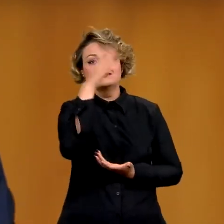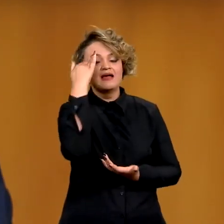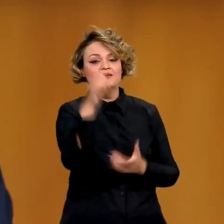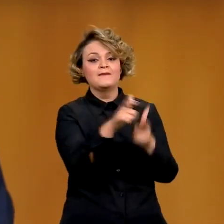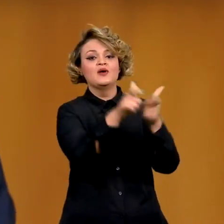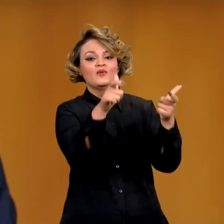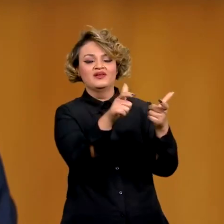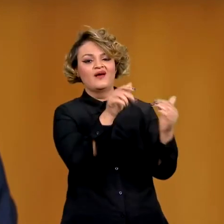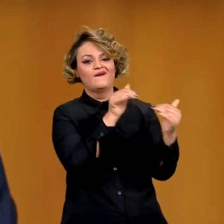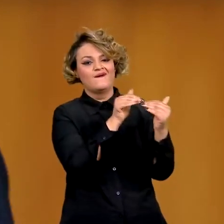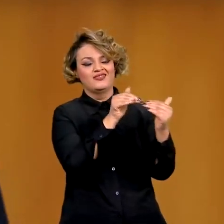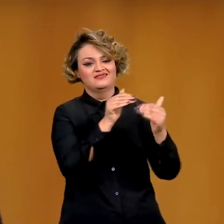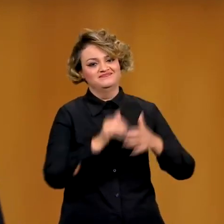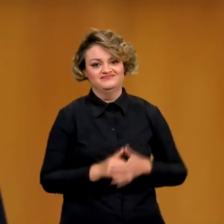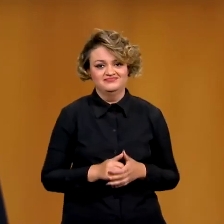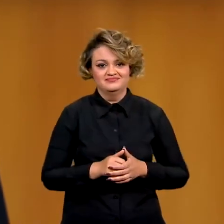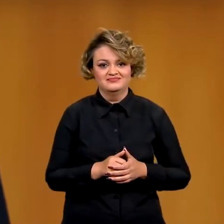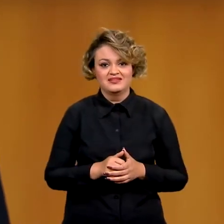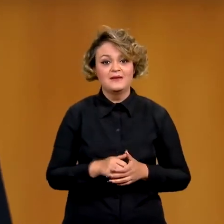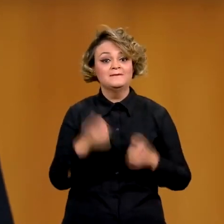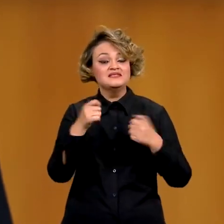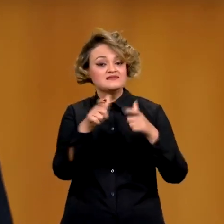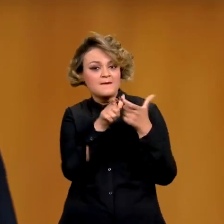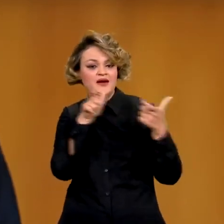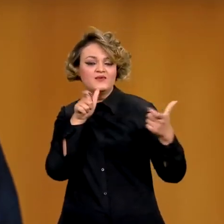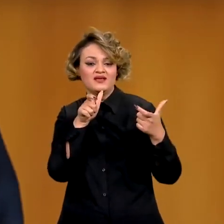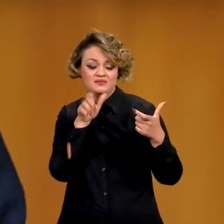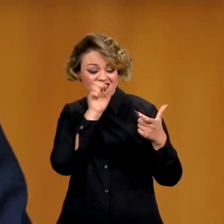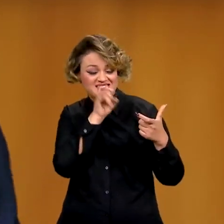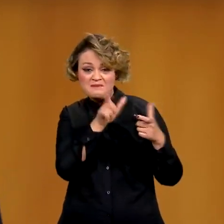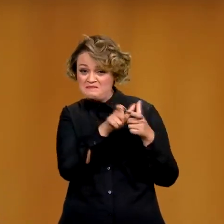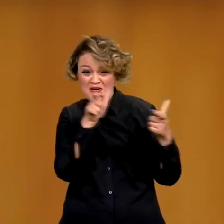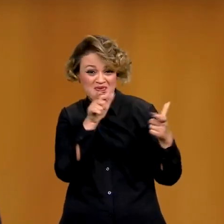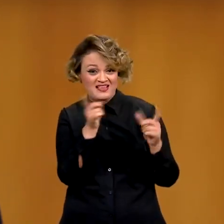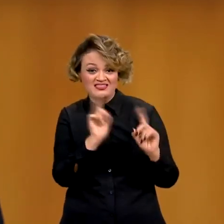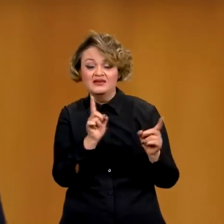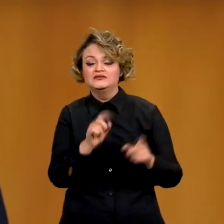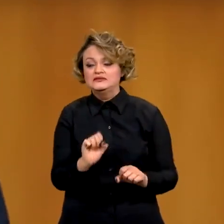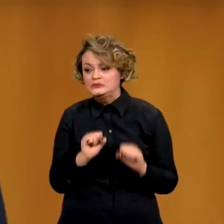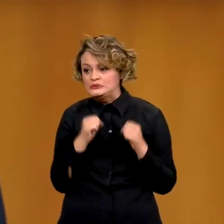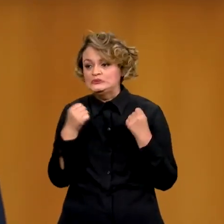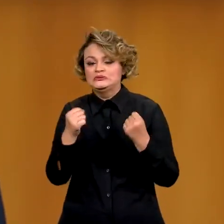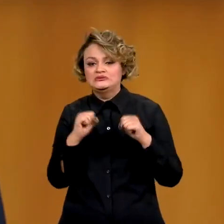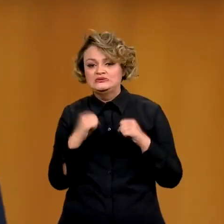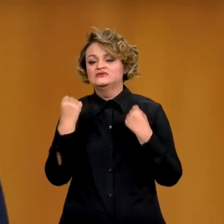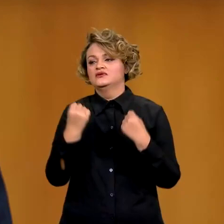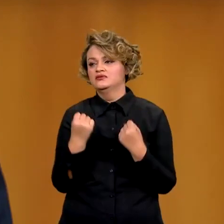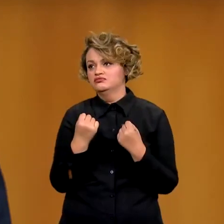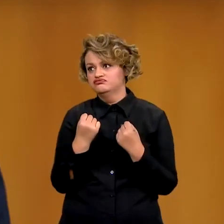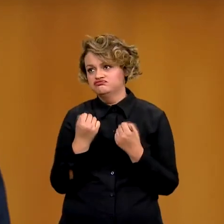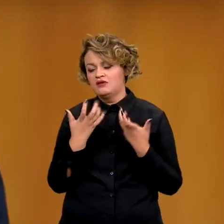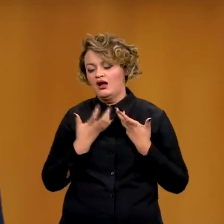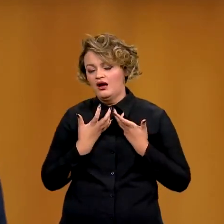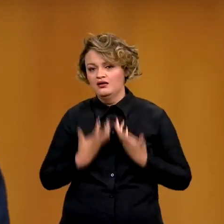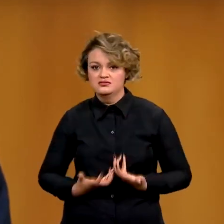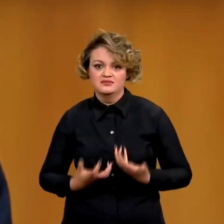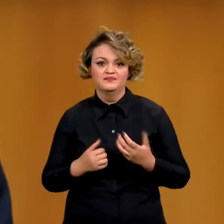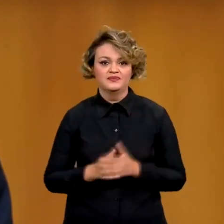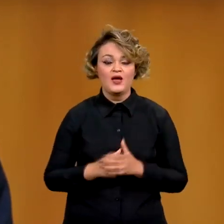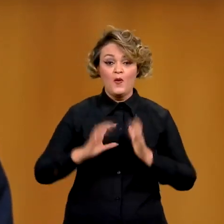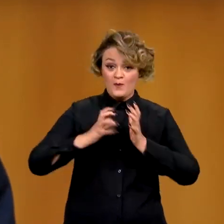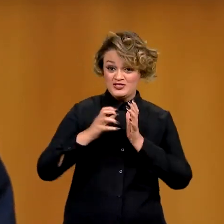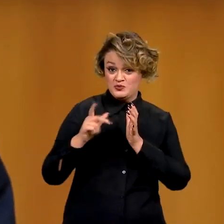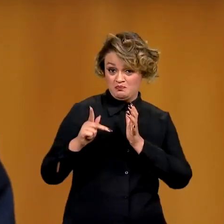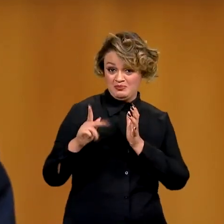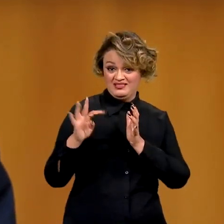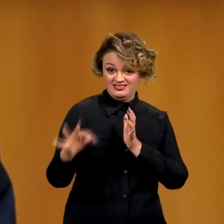a sociedade brasileira você tem que ter a maioria porque senão você se mata Claro é importante lembrar que o PT tem 70